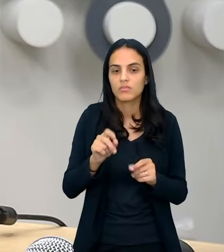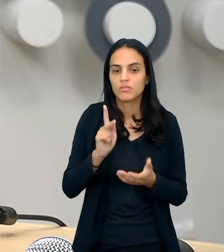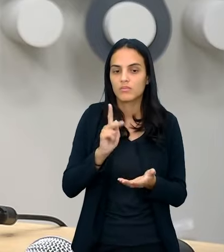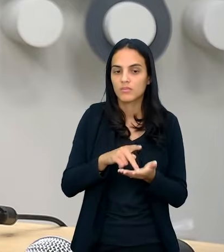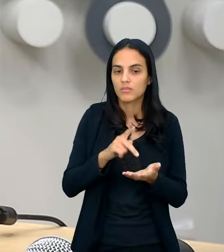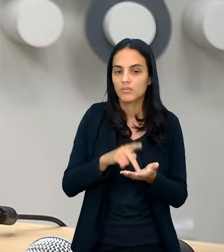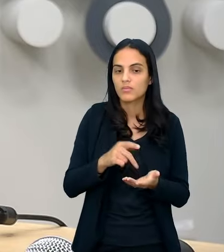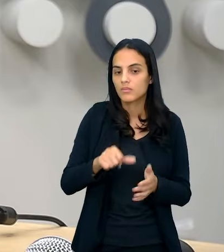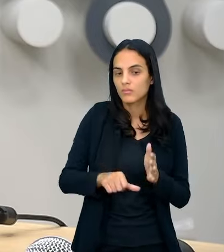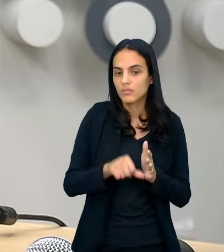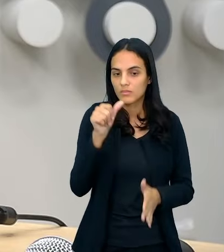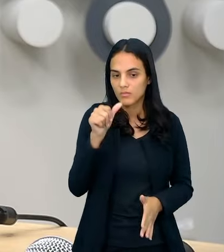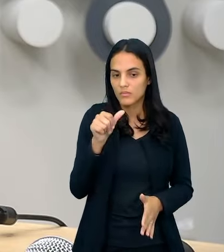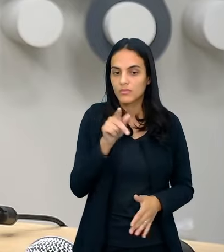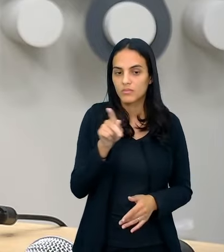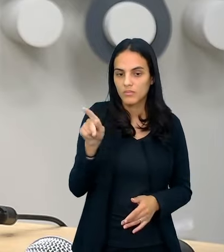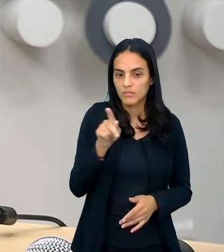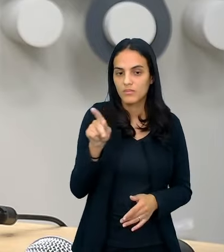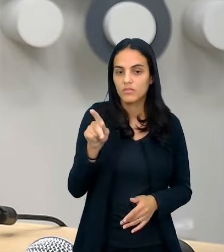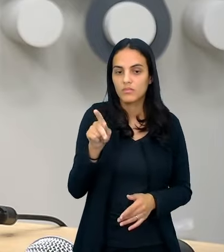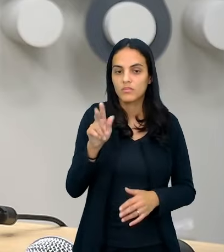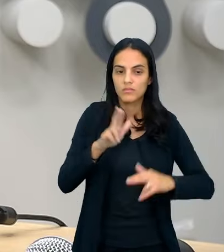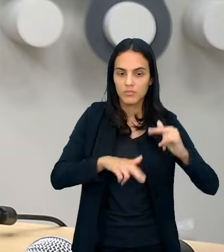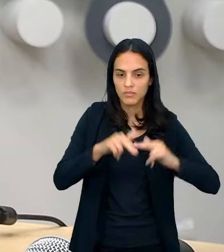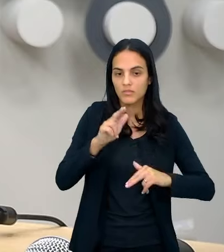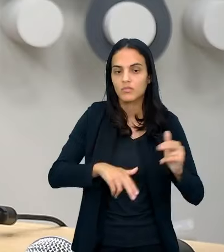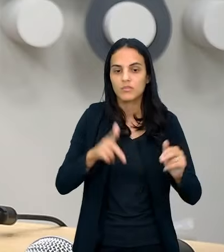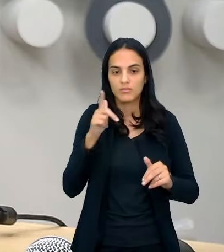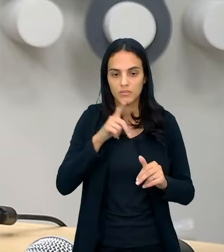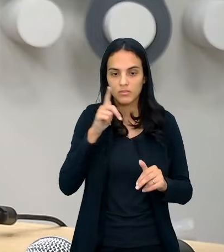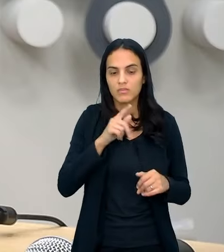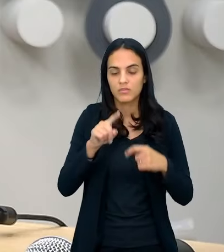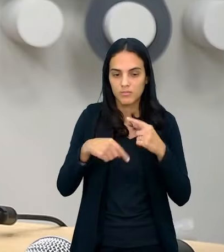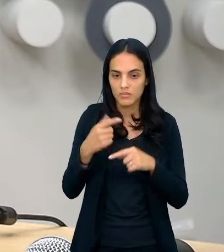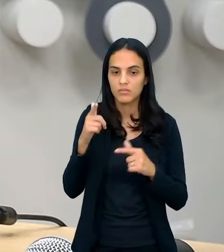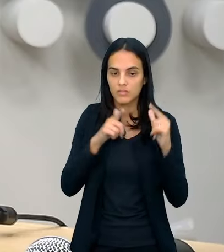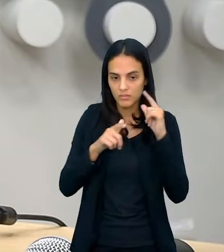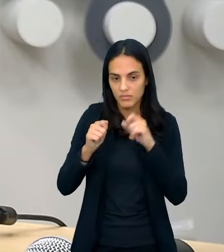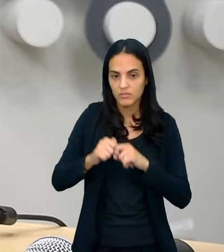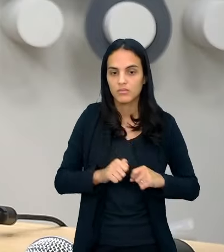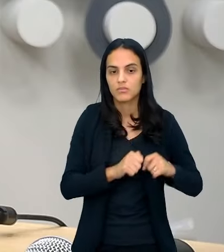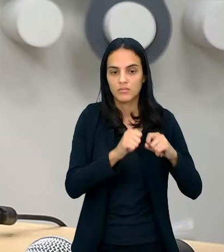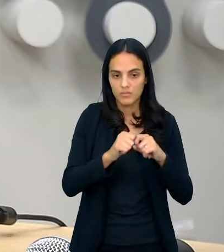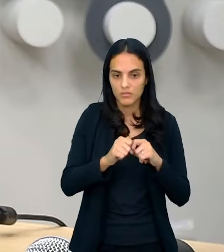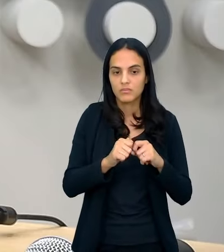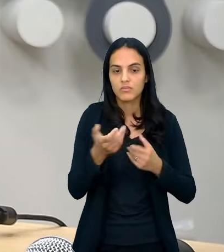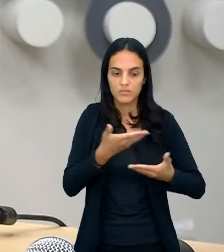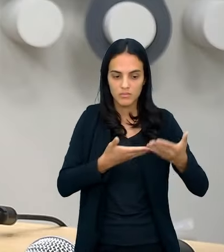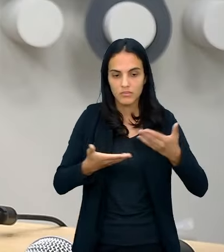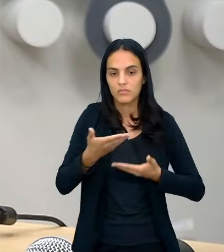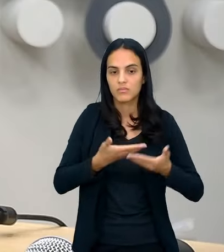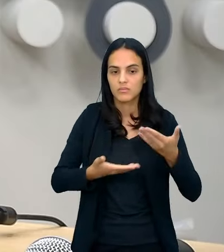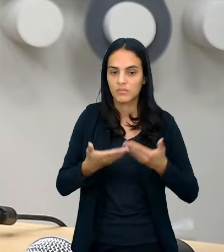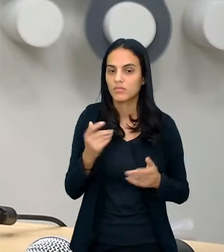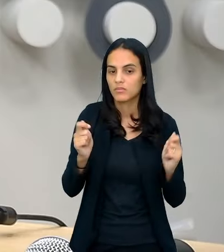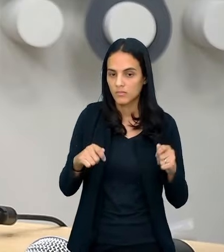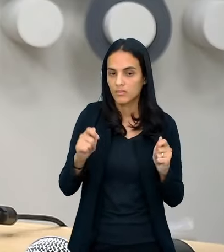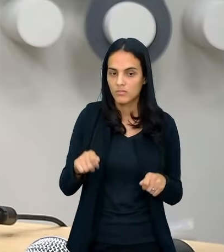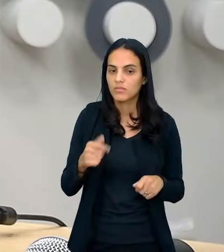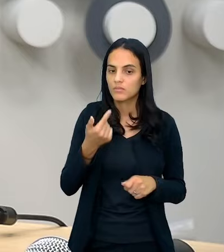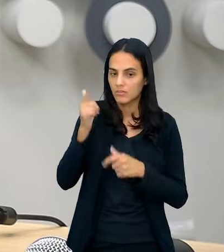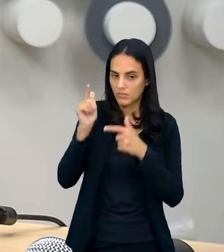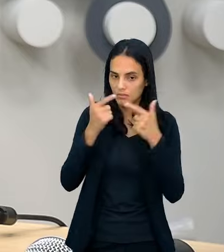primeiro o professor se aproprie do material, né, e depois consiga fazer essas interlocuções, né, essas possibilidades